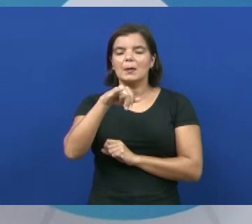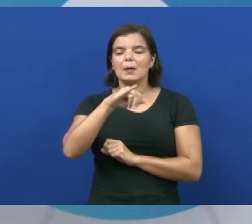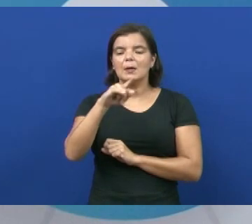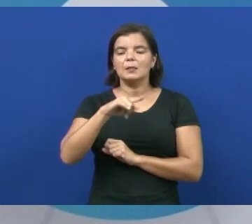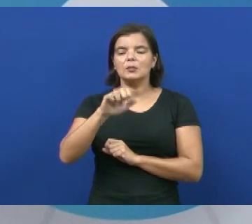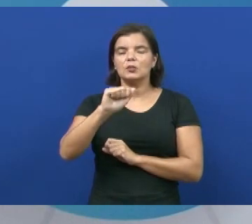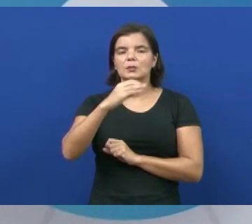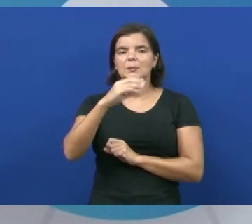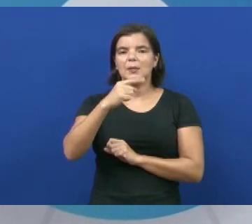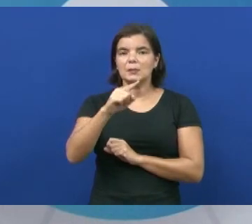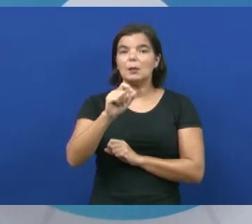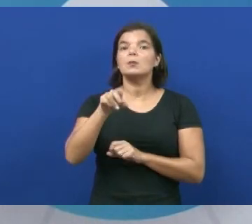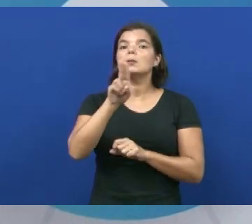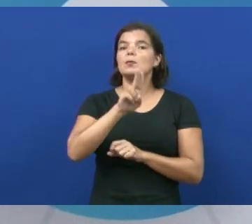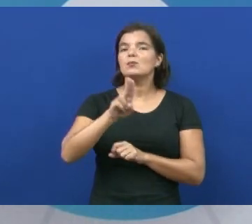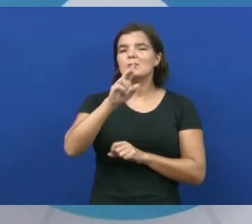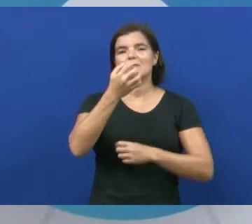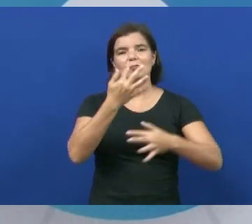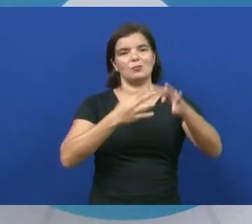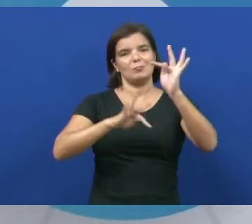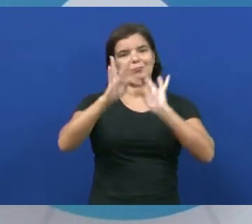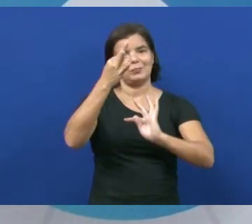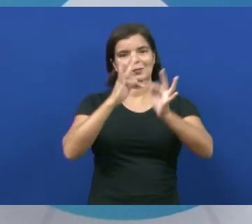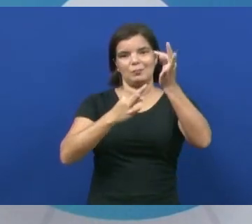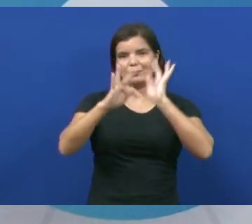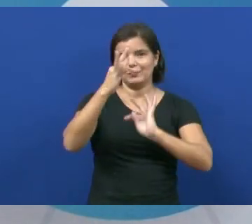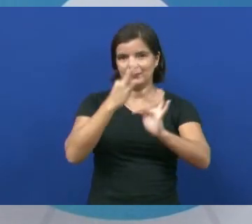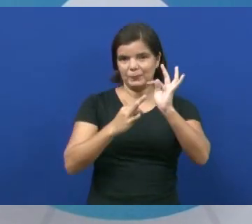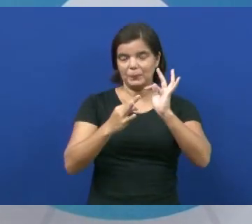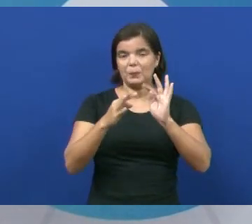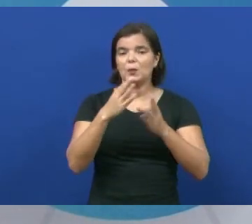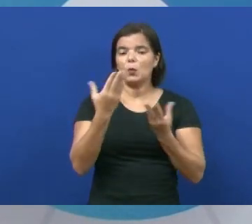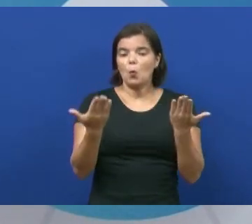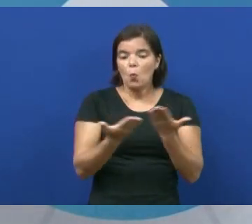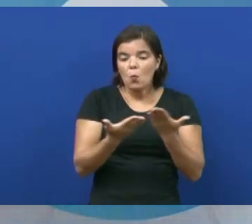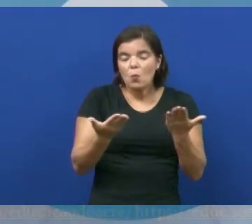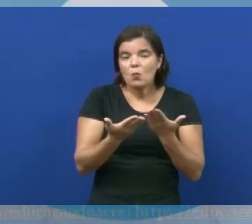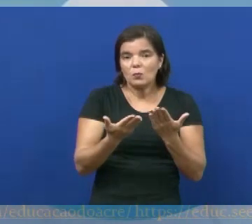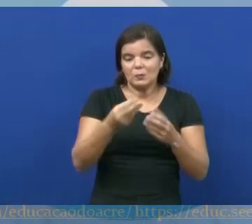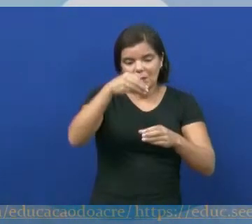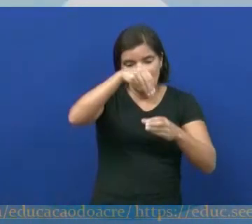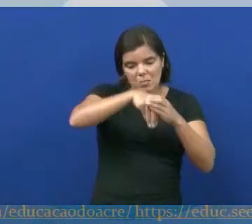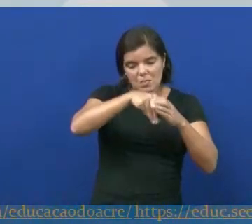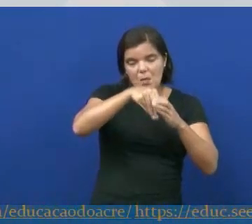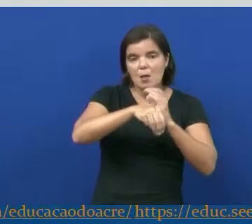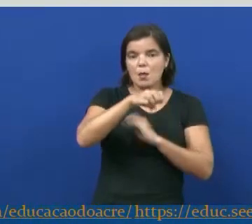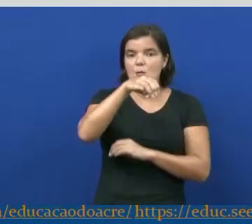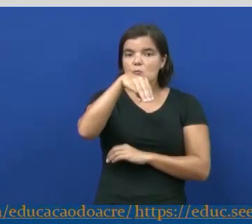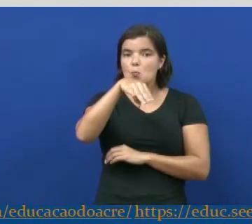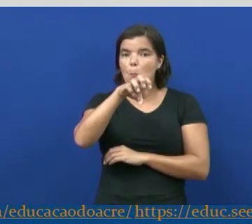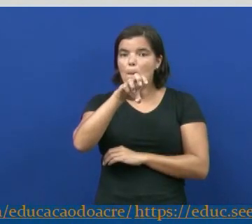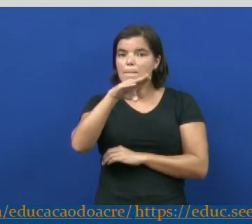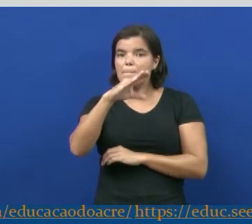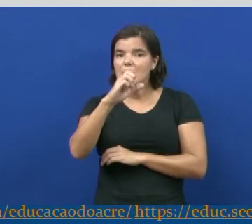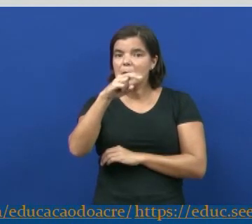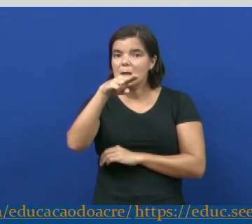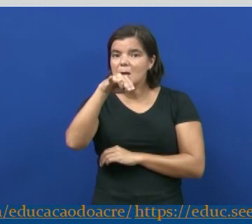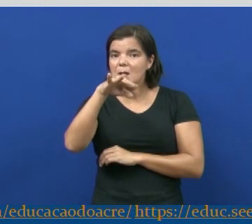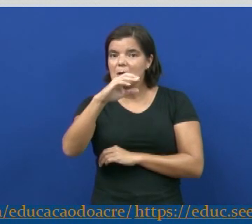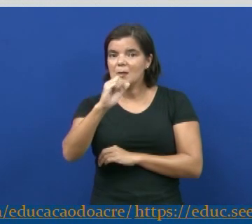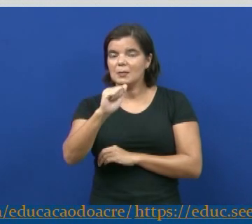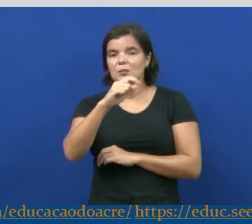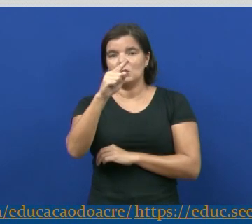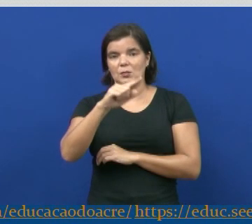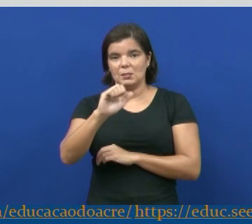de tecnologias. Gente, hoje a questão da mecanização no campo, ela, como eu posso dizer, ela